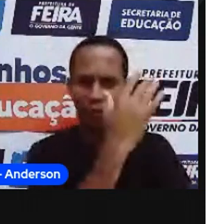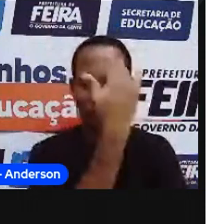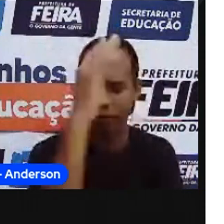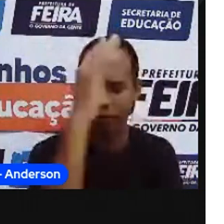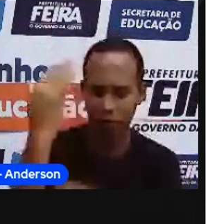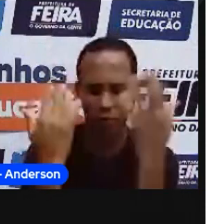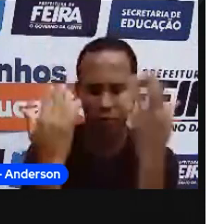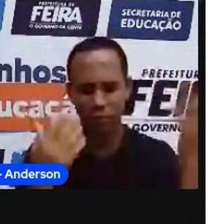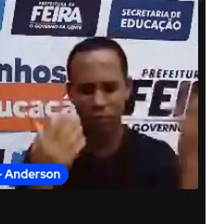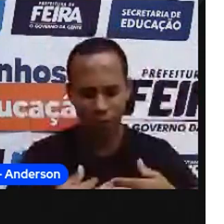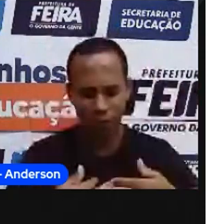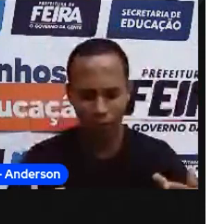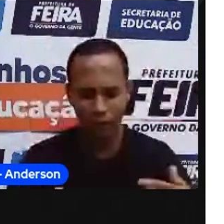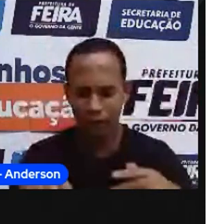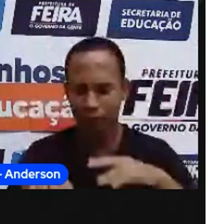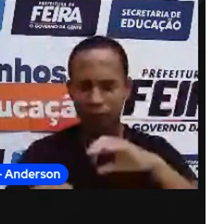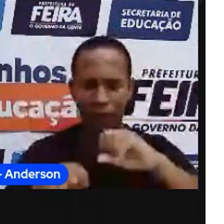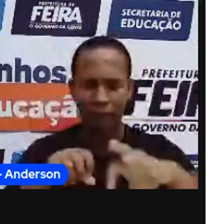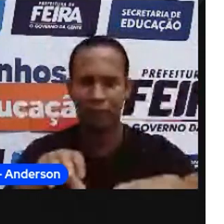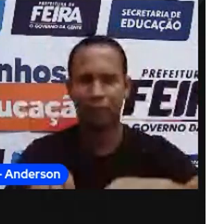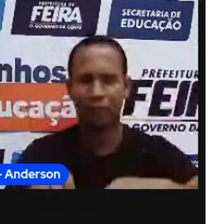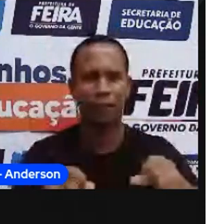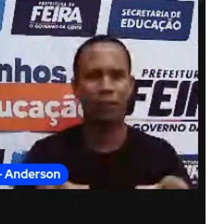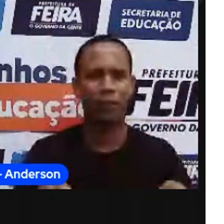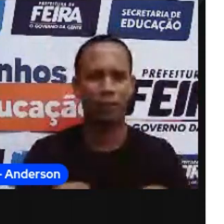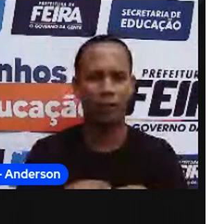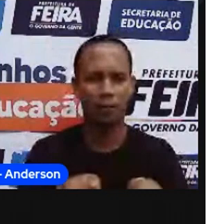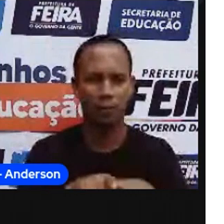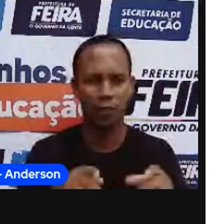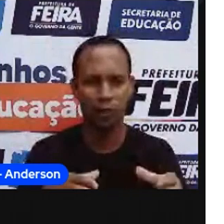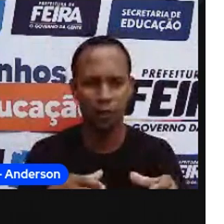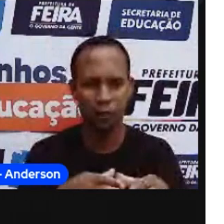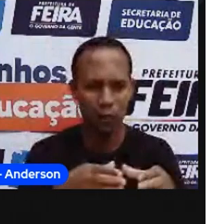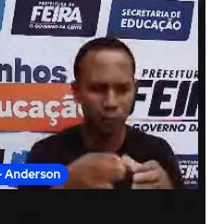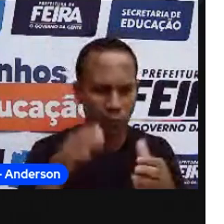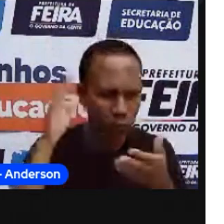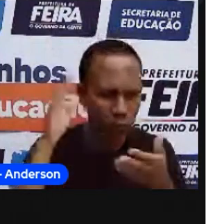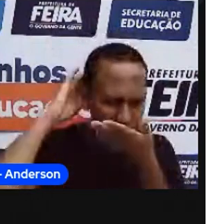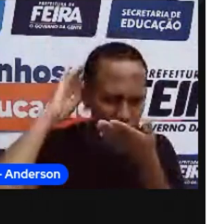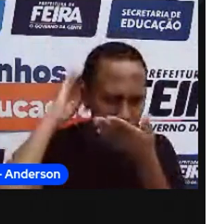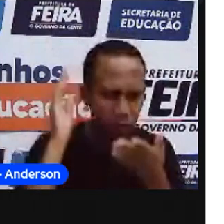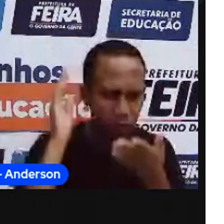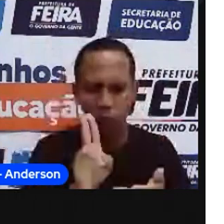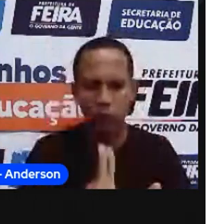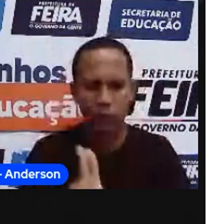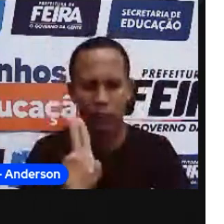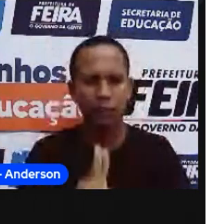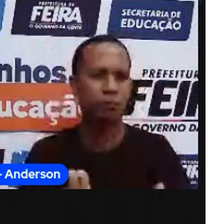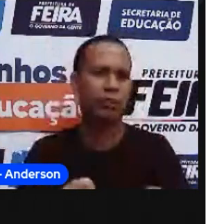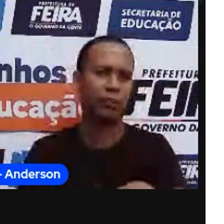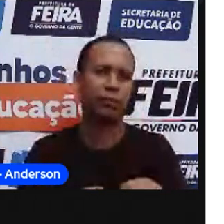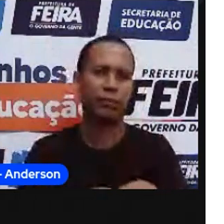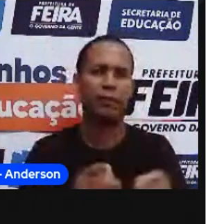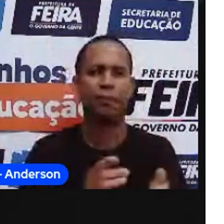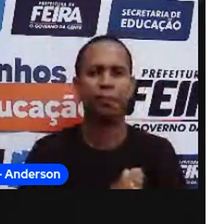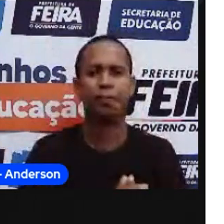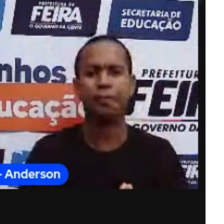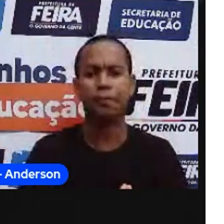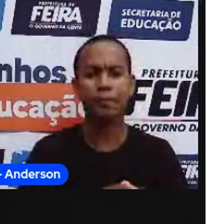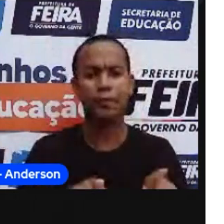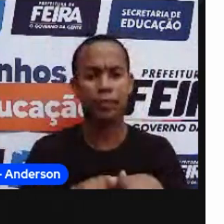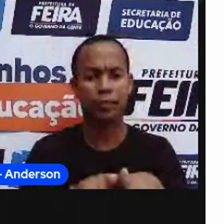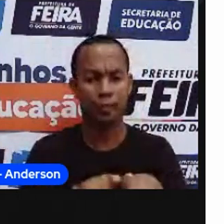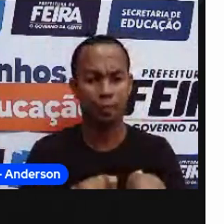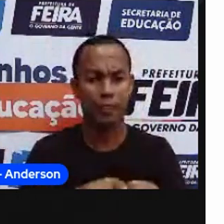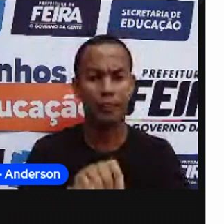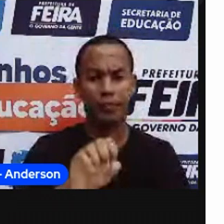cede algumas coisas, os indígenas usufruem daquilo, mas sem prejudicar. Bom, e também o solo. Lembra que a gente já